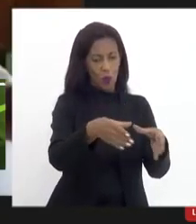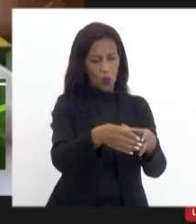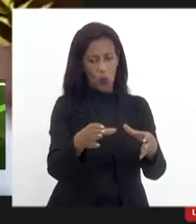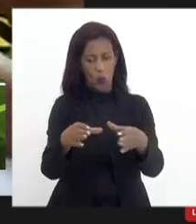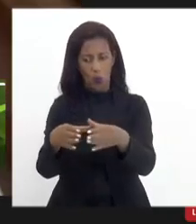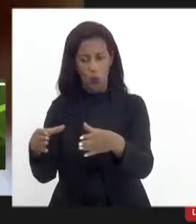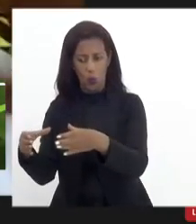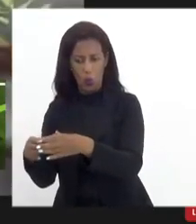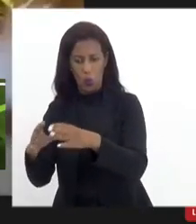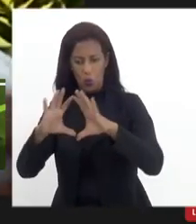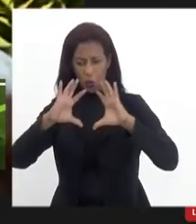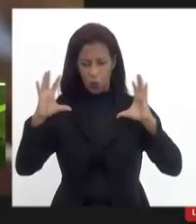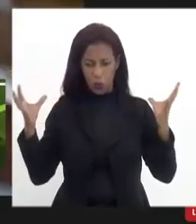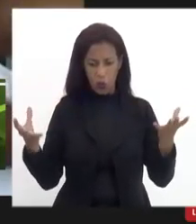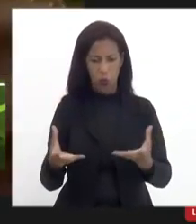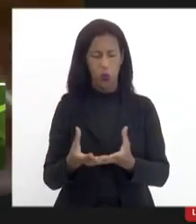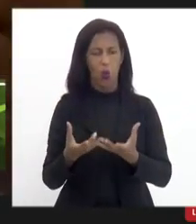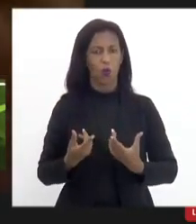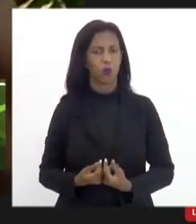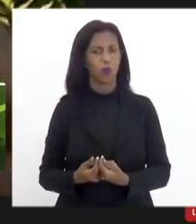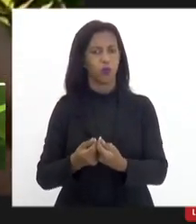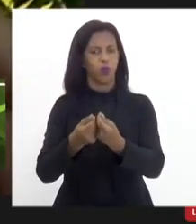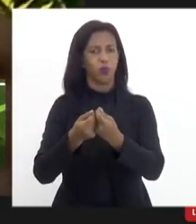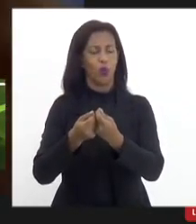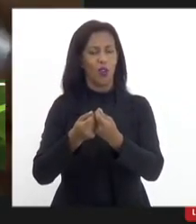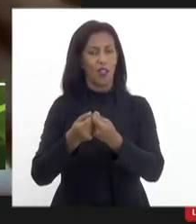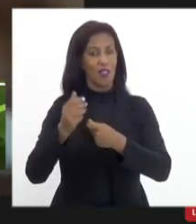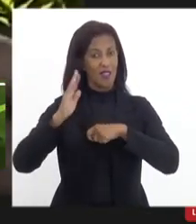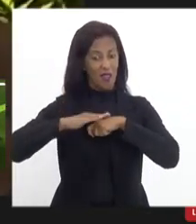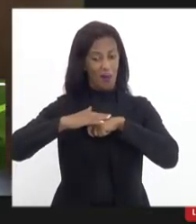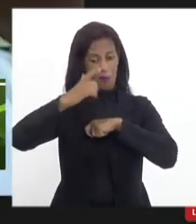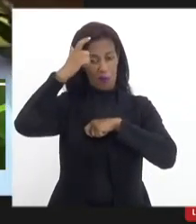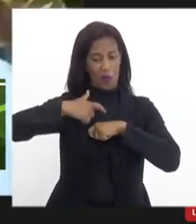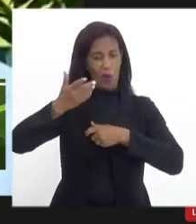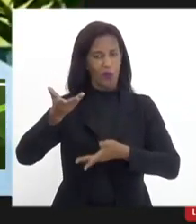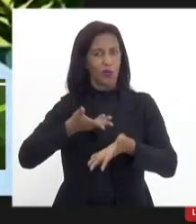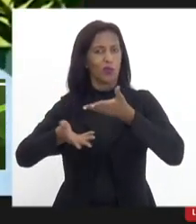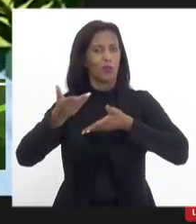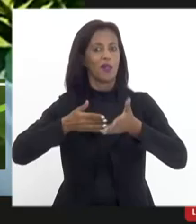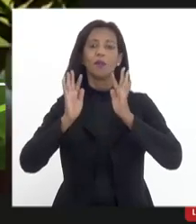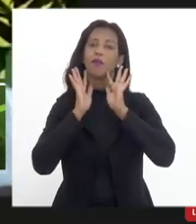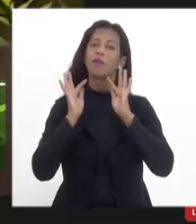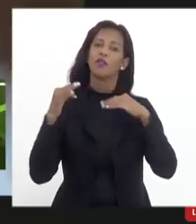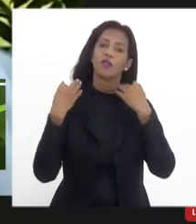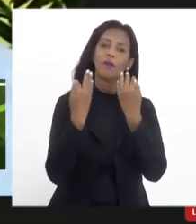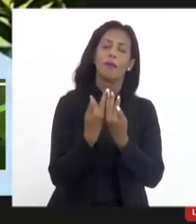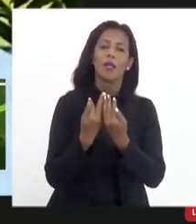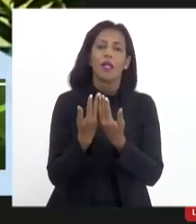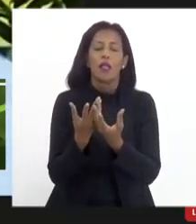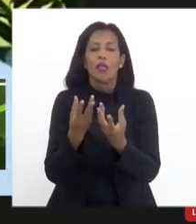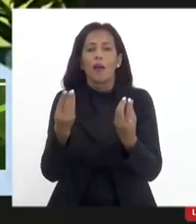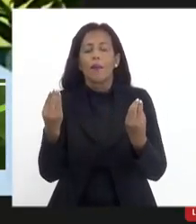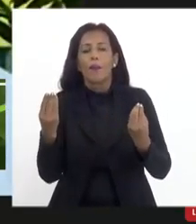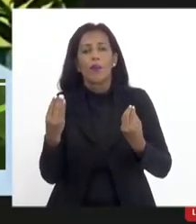o arcabouço financeiro, que geralmente parte dos devotos e participantes, famílias, está muito